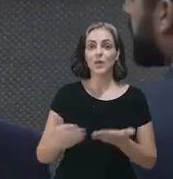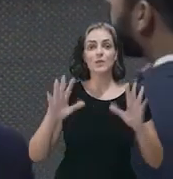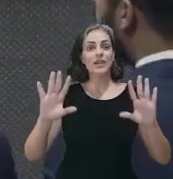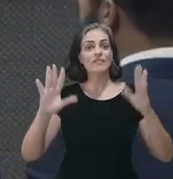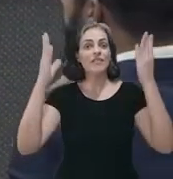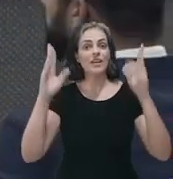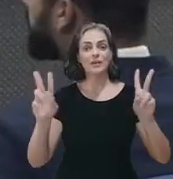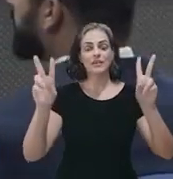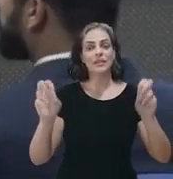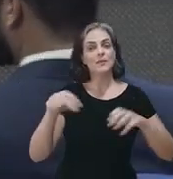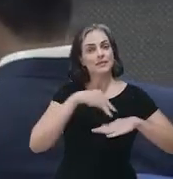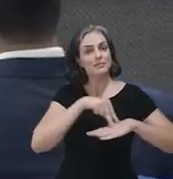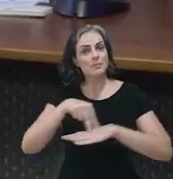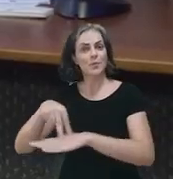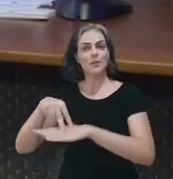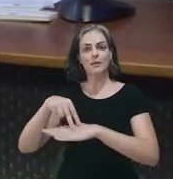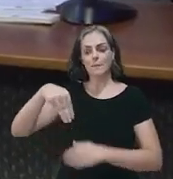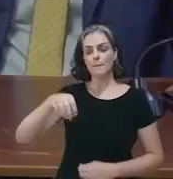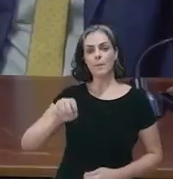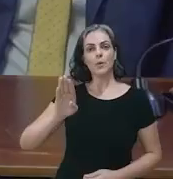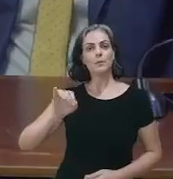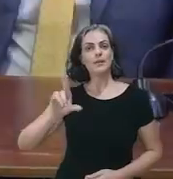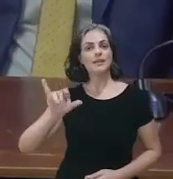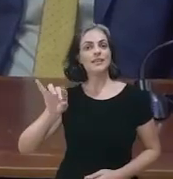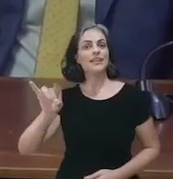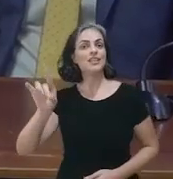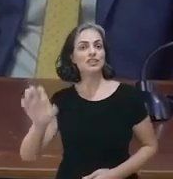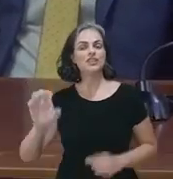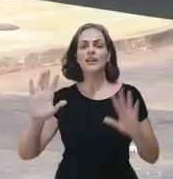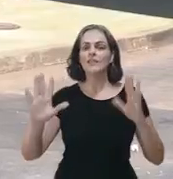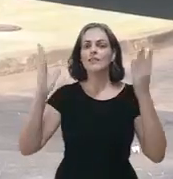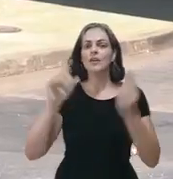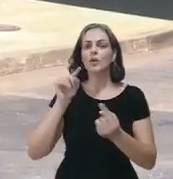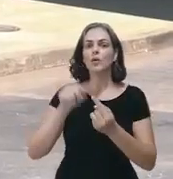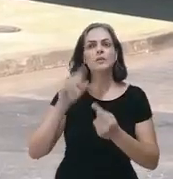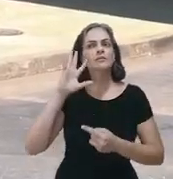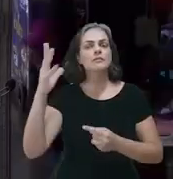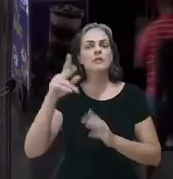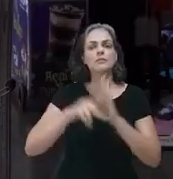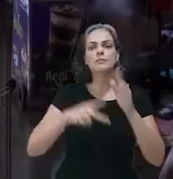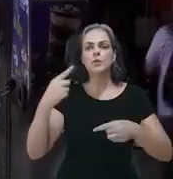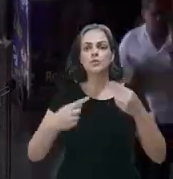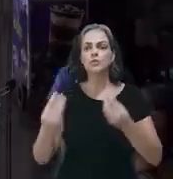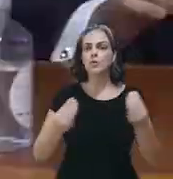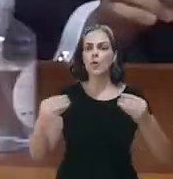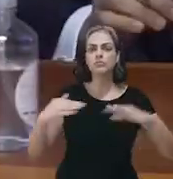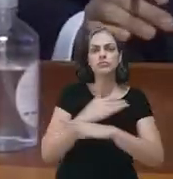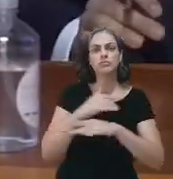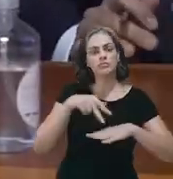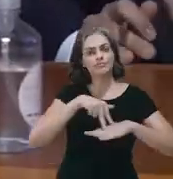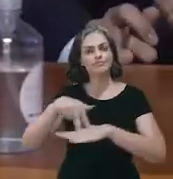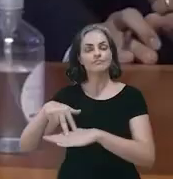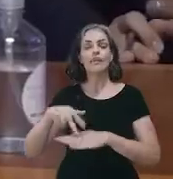Demos início à Semana da Mobilidade, evento voltado à busca de soluções e políticas públicas de trânsito e mobilidade. A